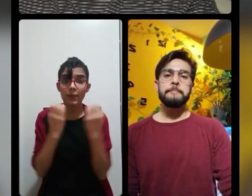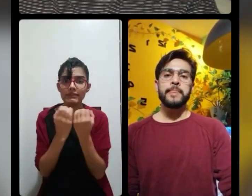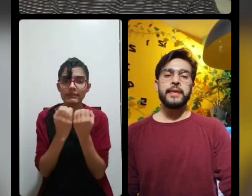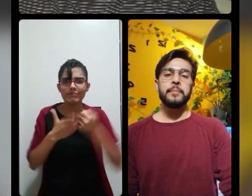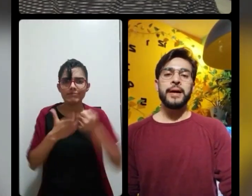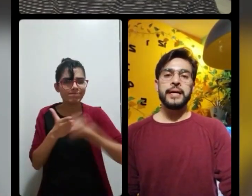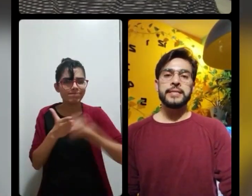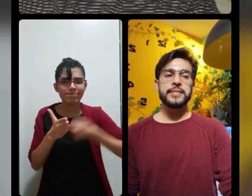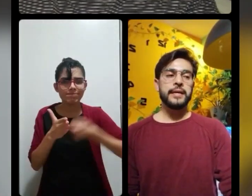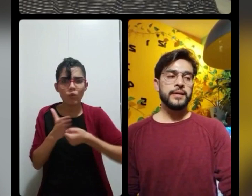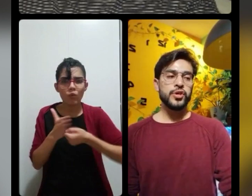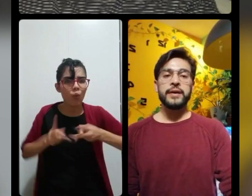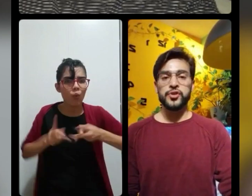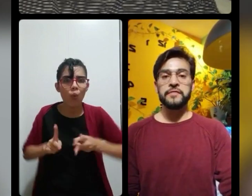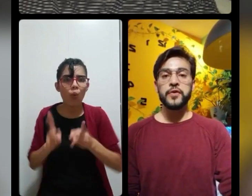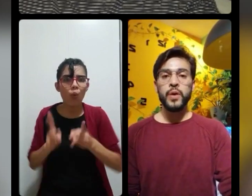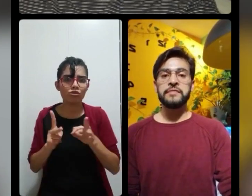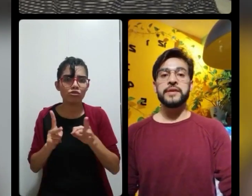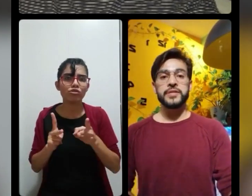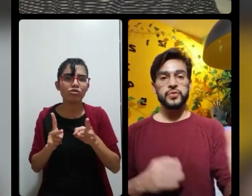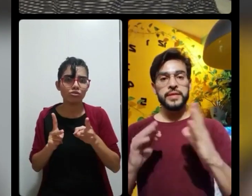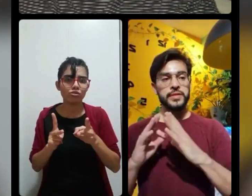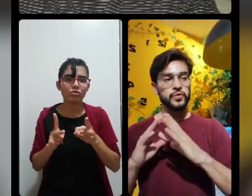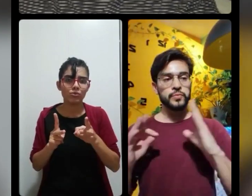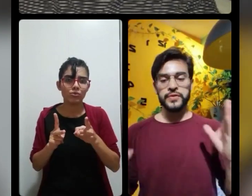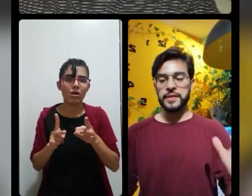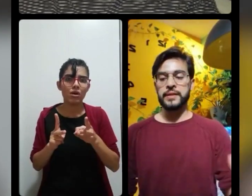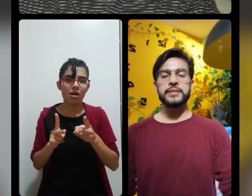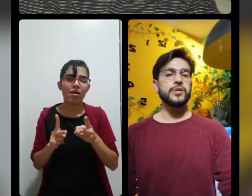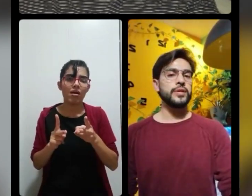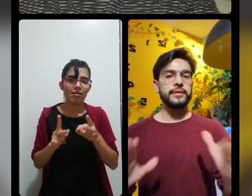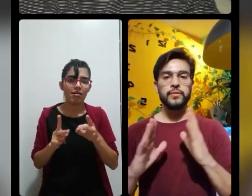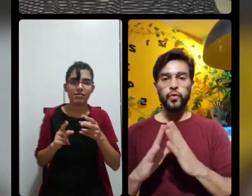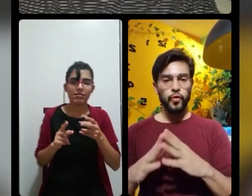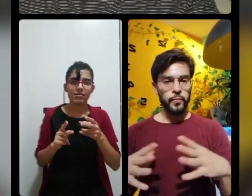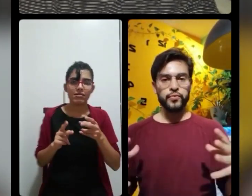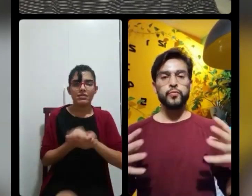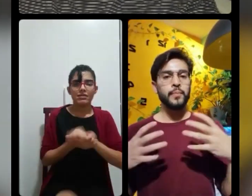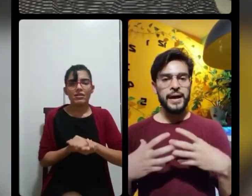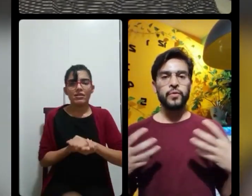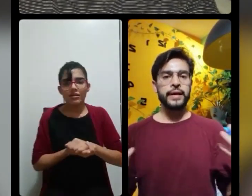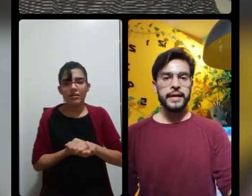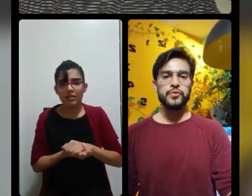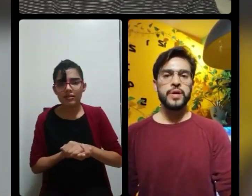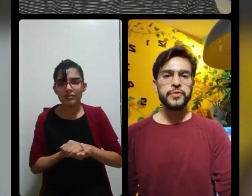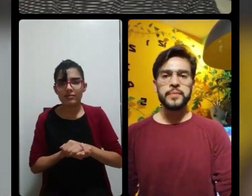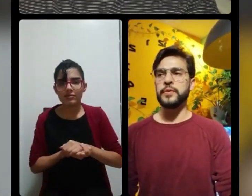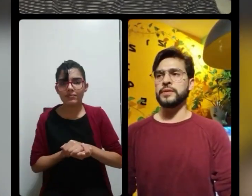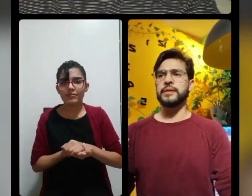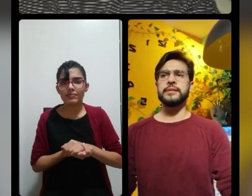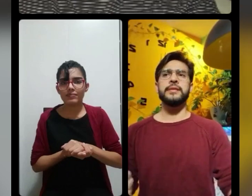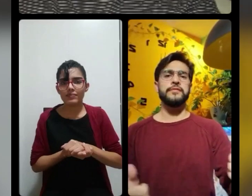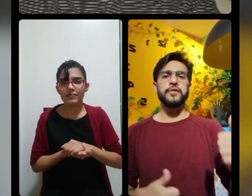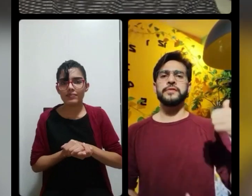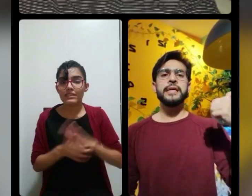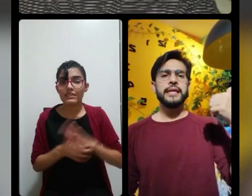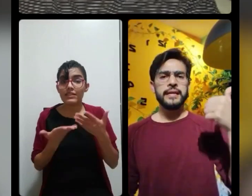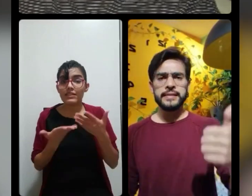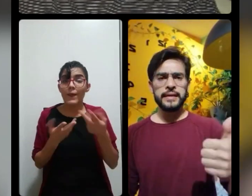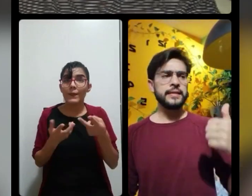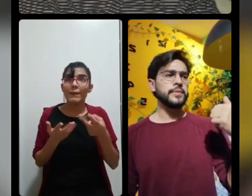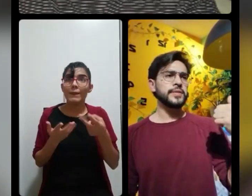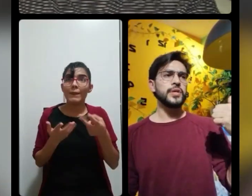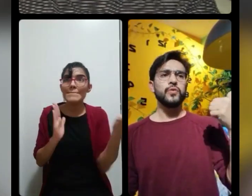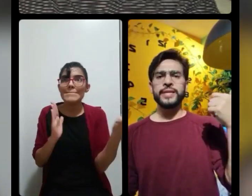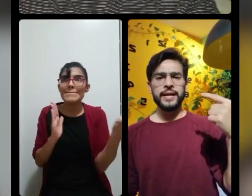né? Mas já foi um avanço. Nesses últimos 20 anos, a gente tem um marco legal já muito importante que envolve